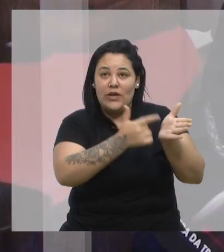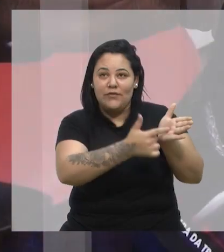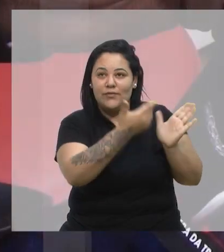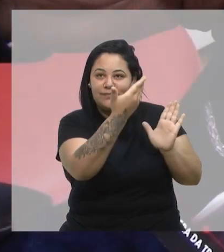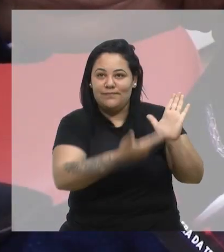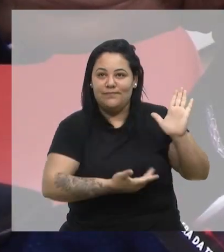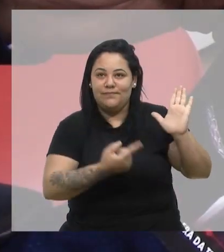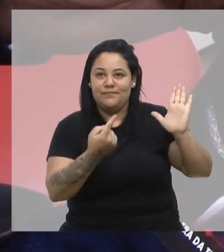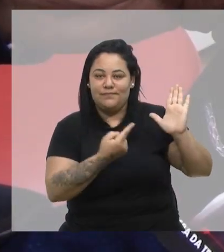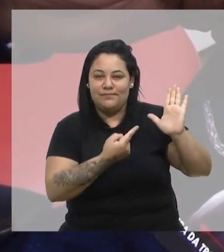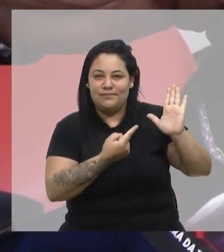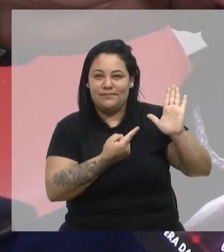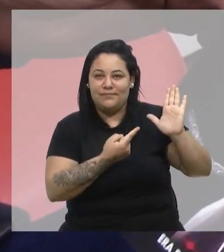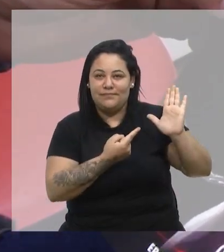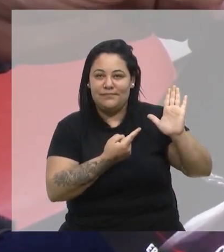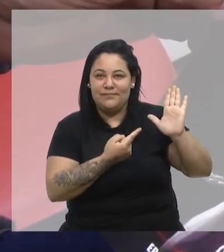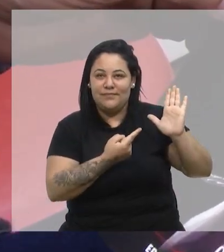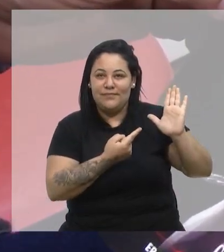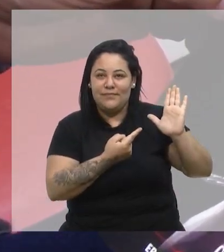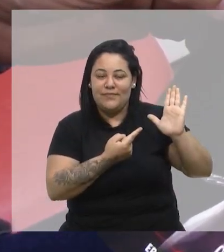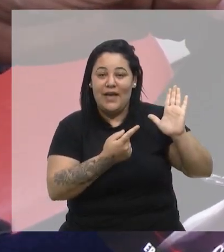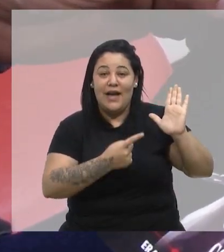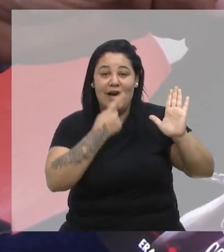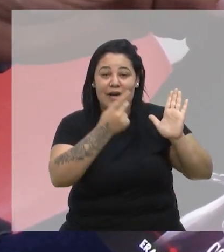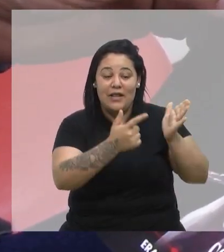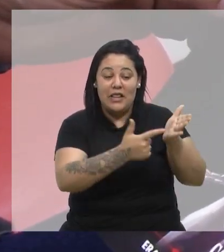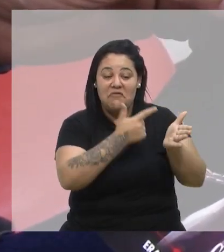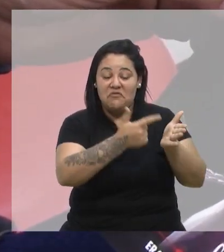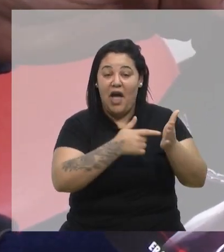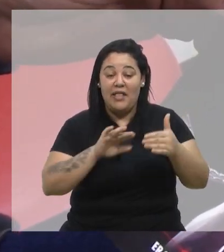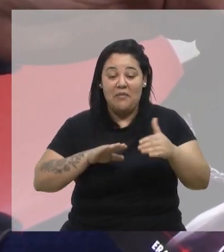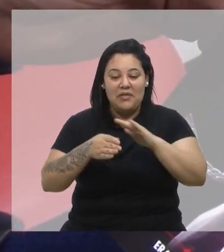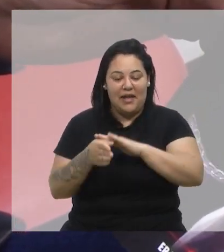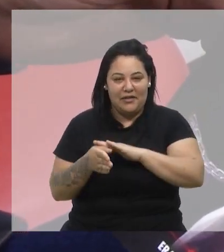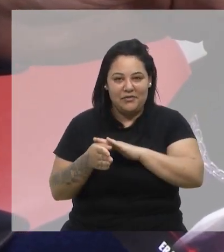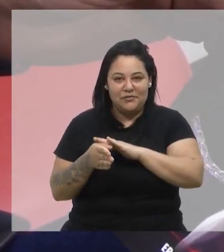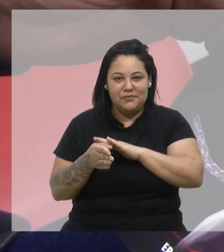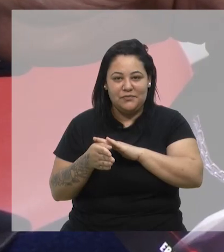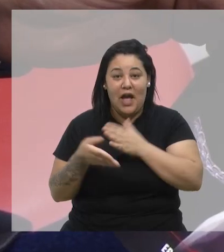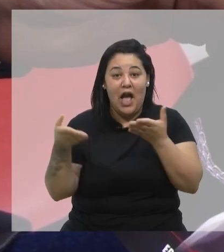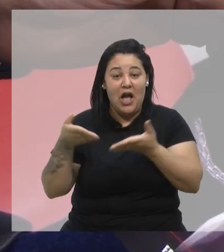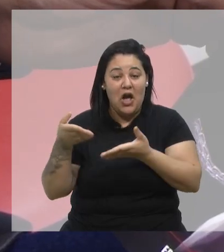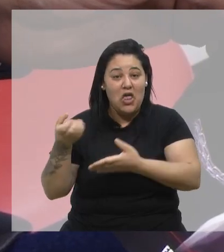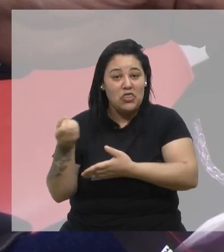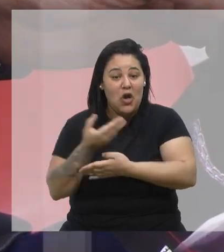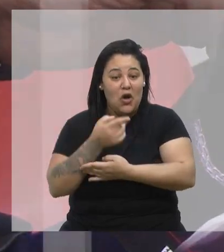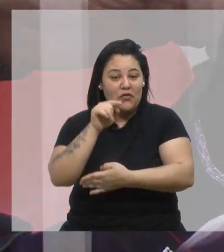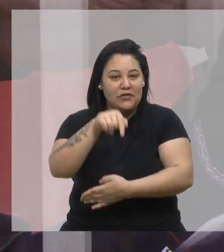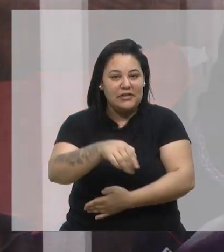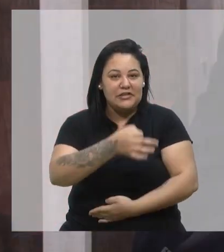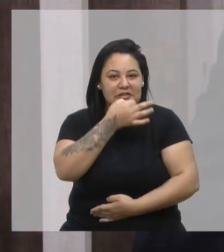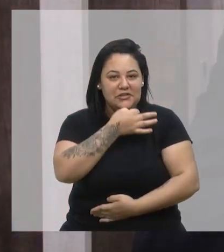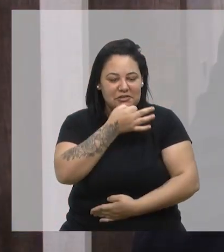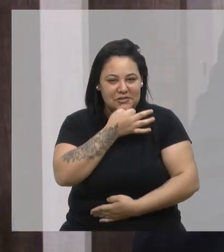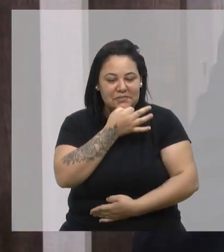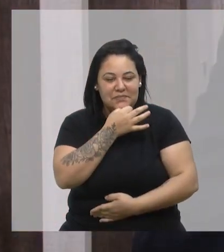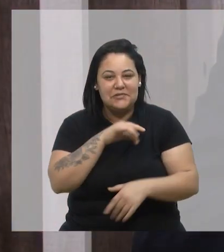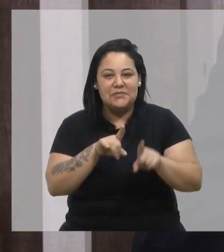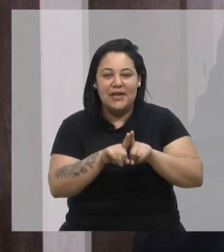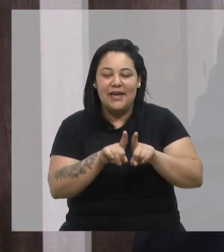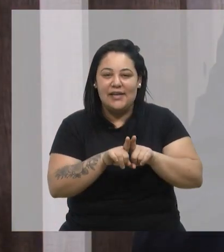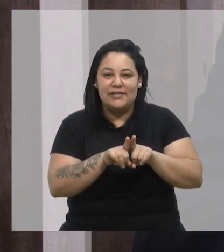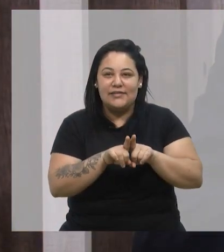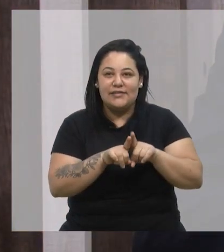da obra Machado de Assis, Contos Adaptados, obra então recentemente lançada aqui em Caxias